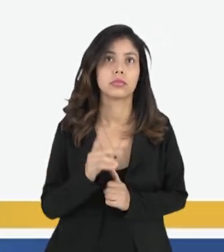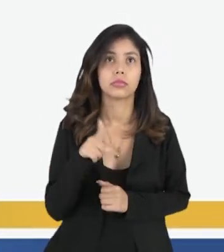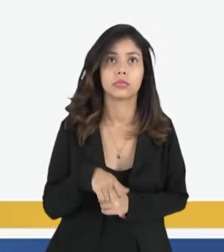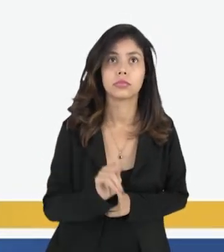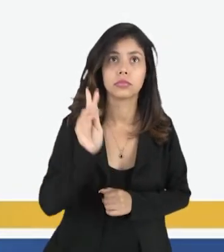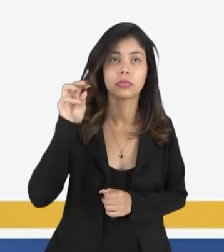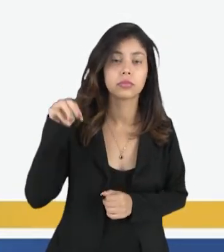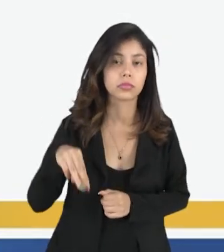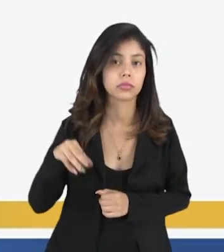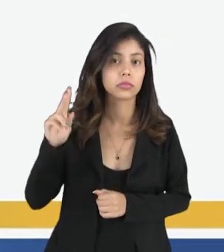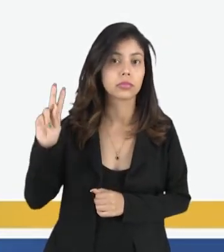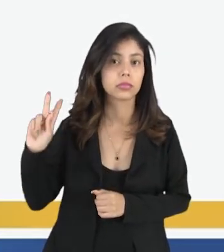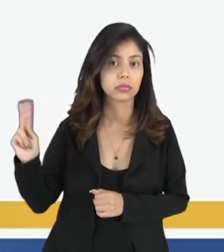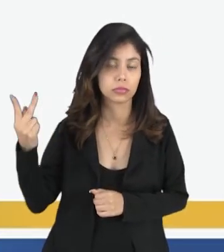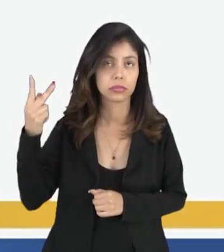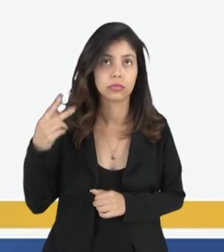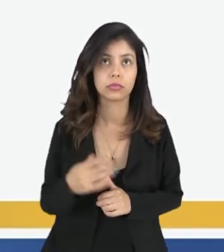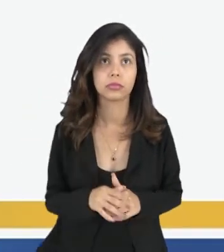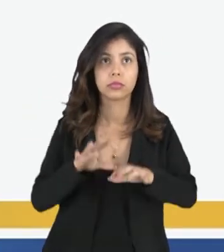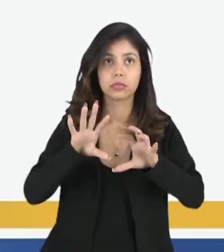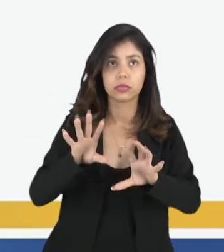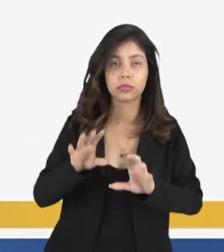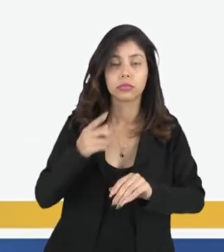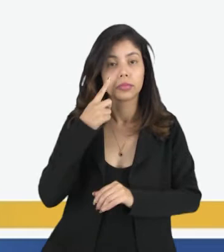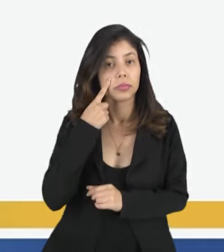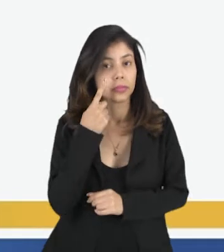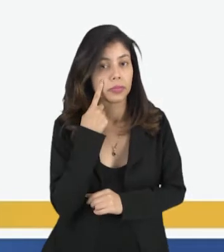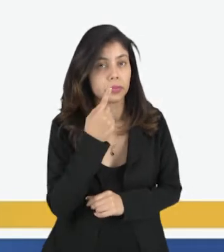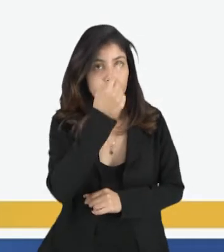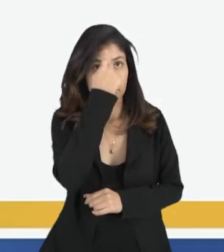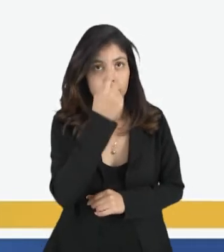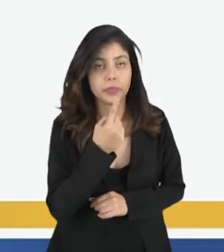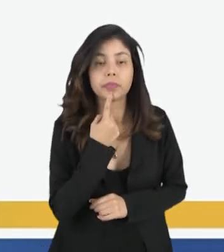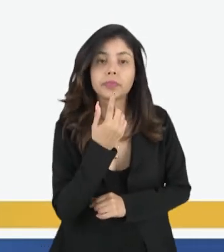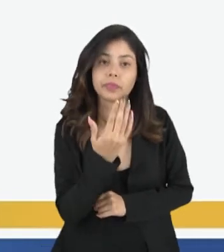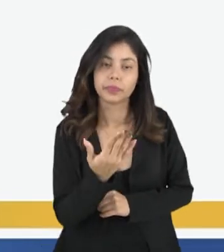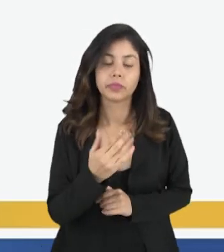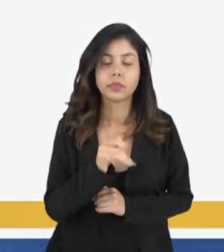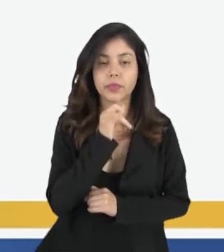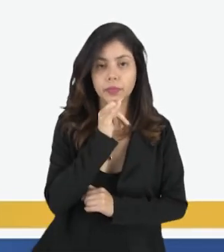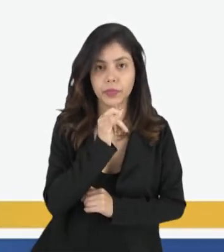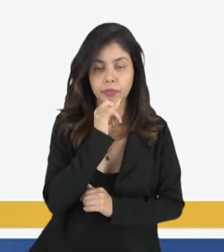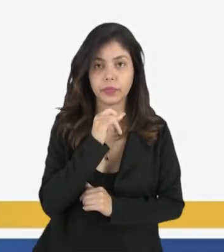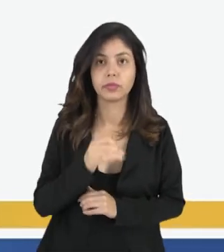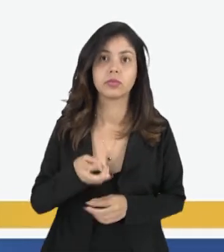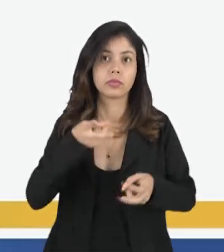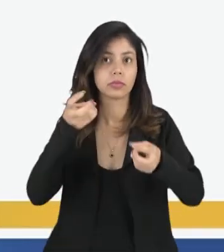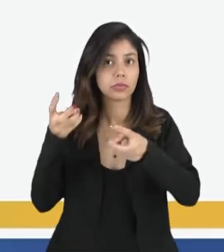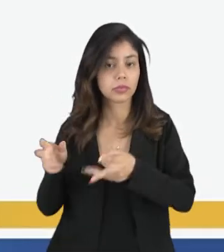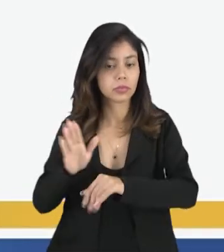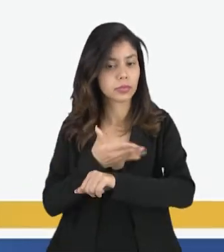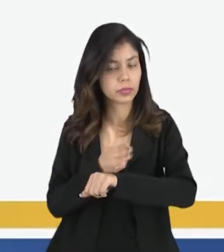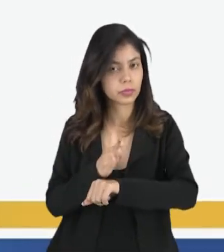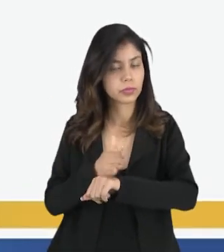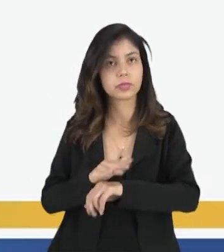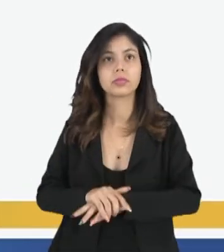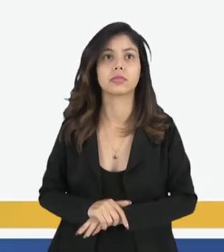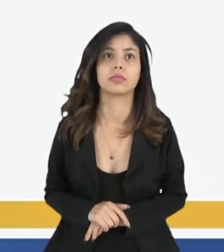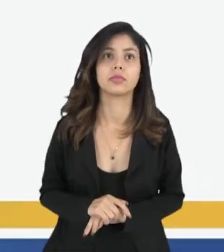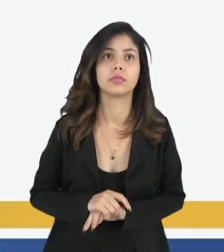por hora. Então, para isso, nós trouxemos um exemplo para que vocês percebam na prática. Por